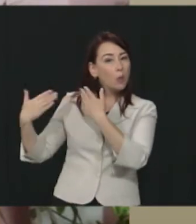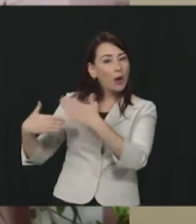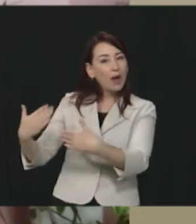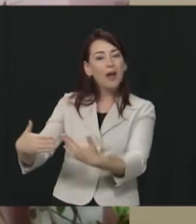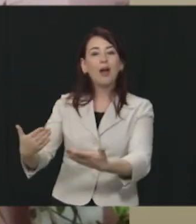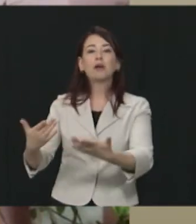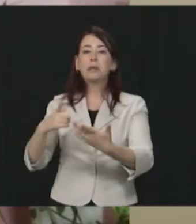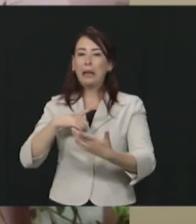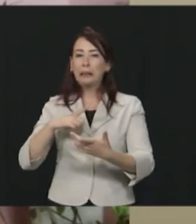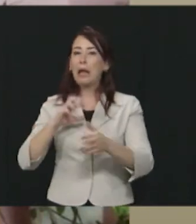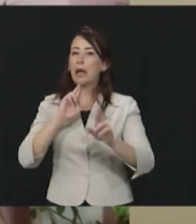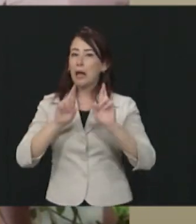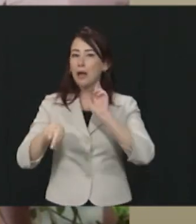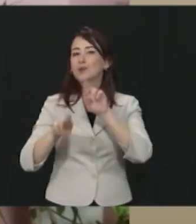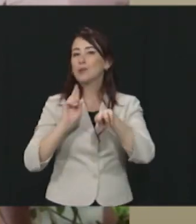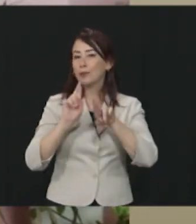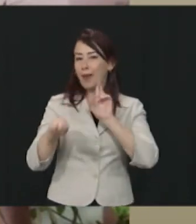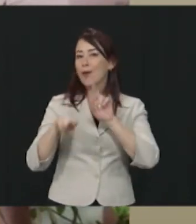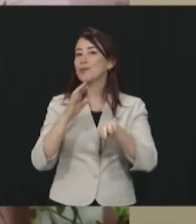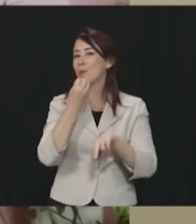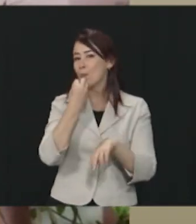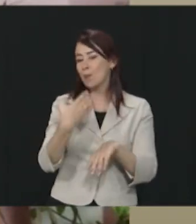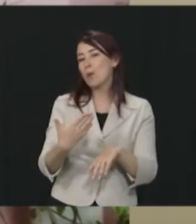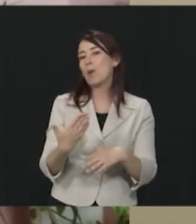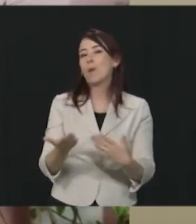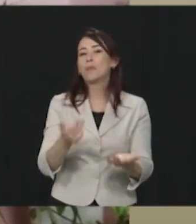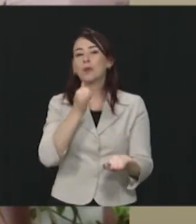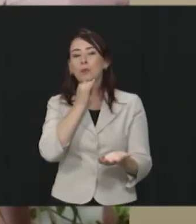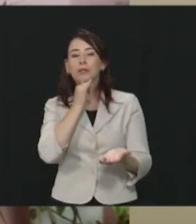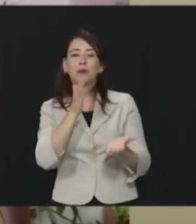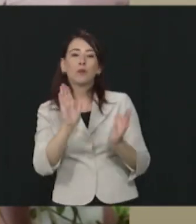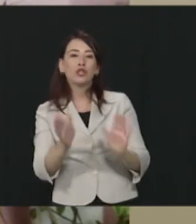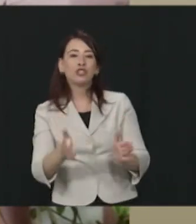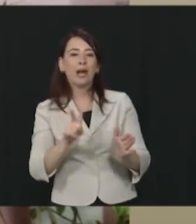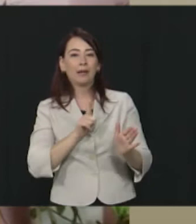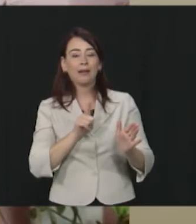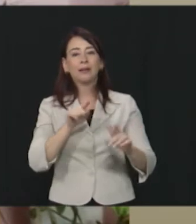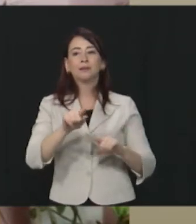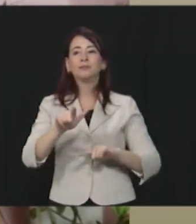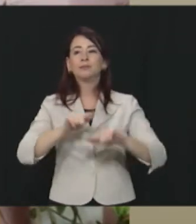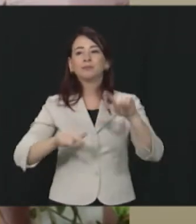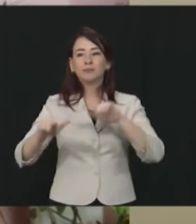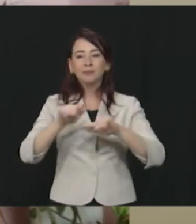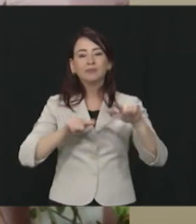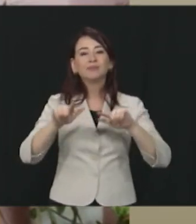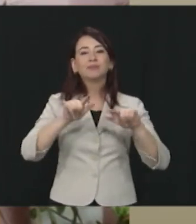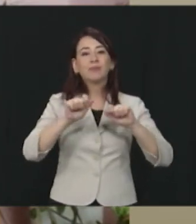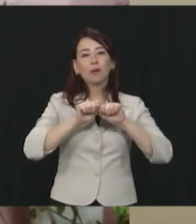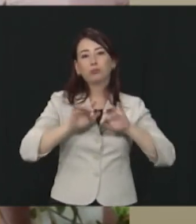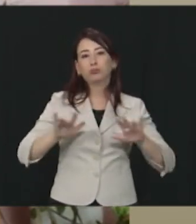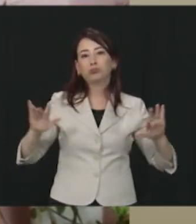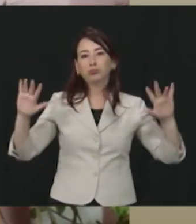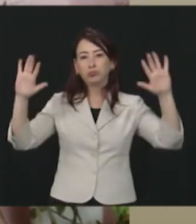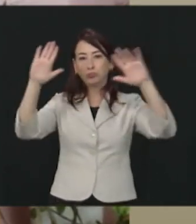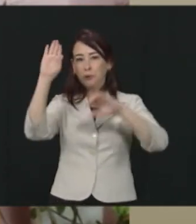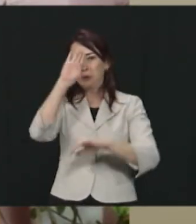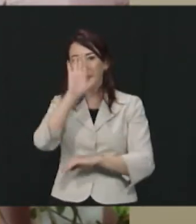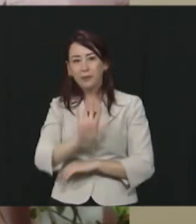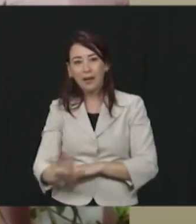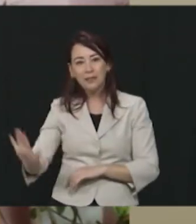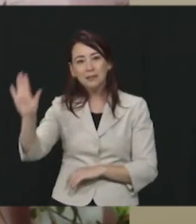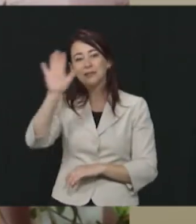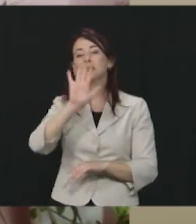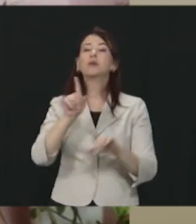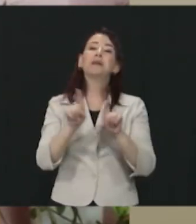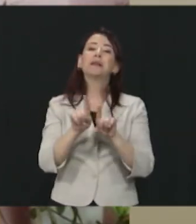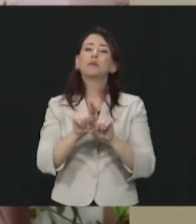resultados legais, por exemplo. A gente já tem aplicação do Librário no grande território nacional, né, em muitos